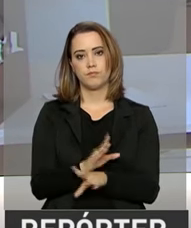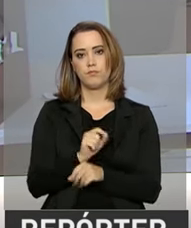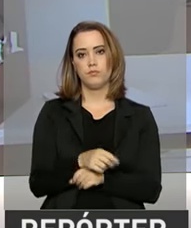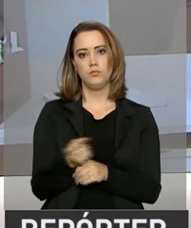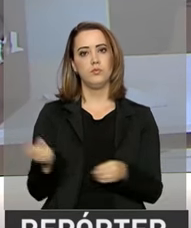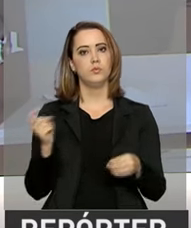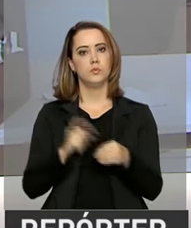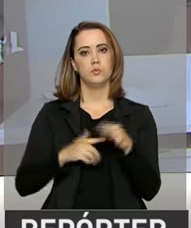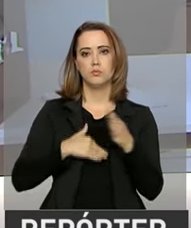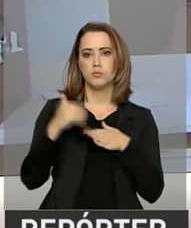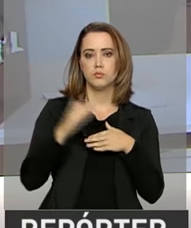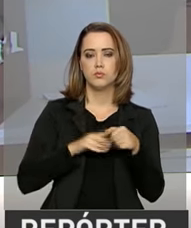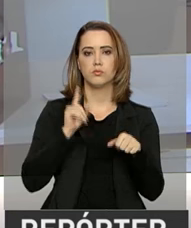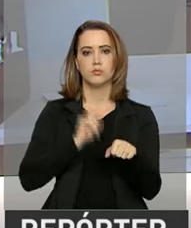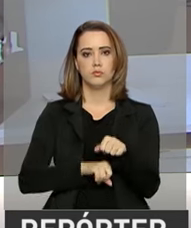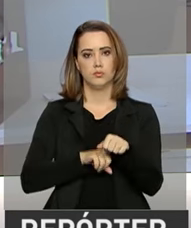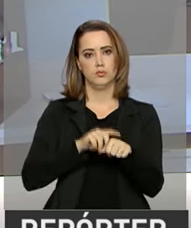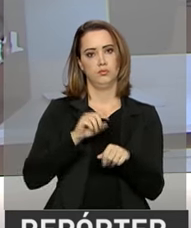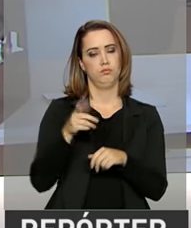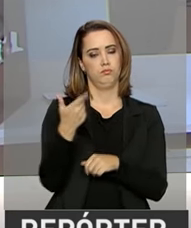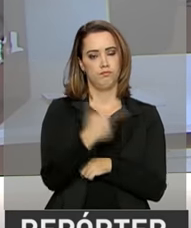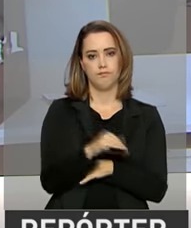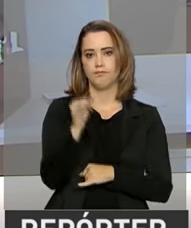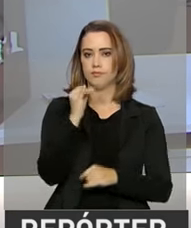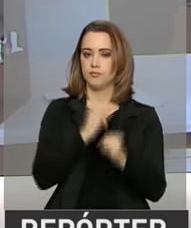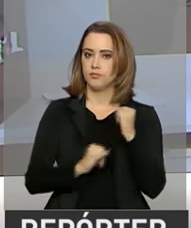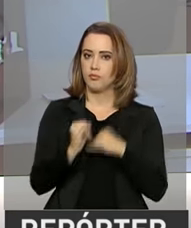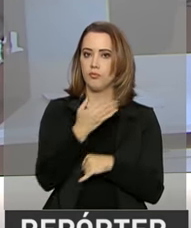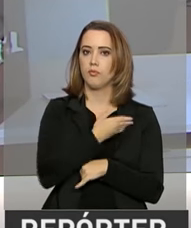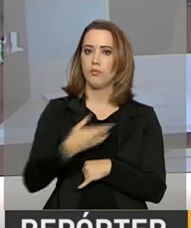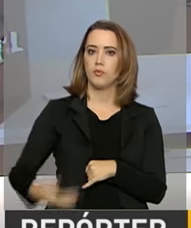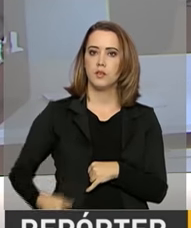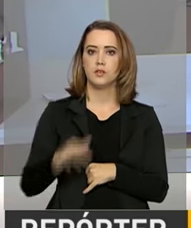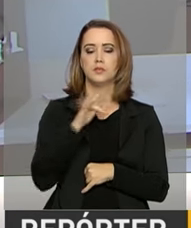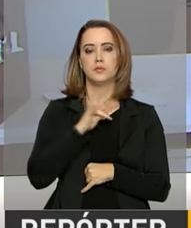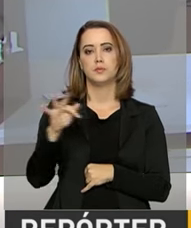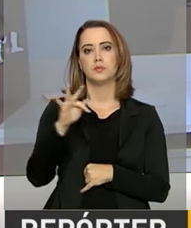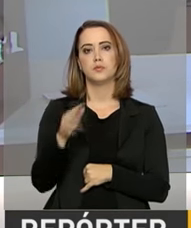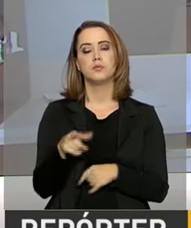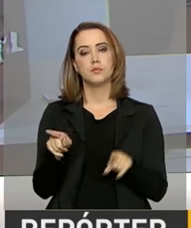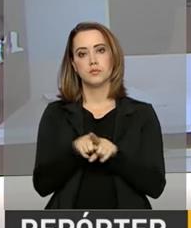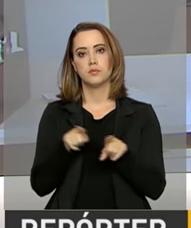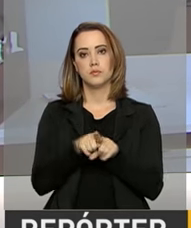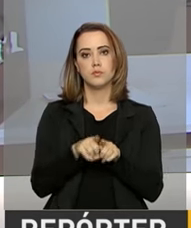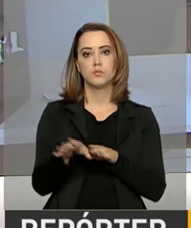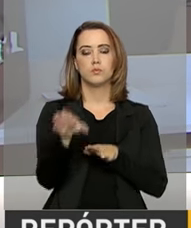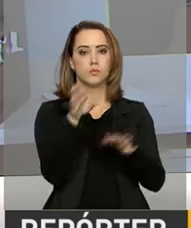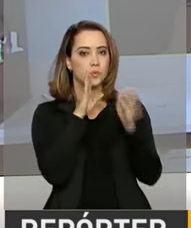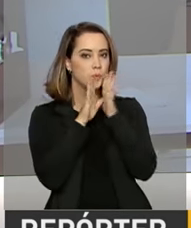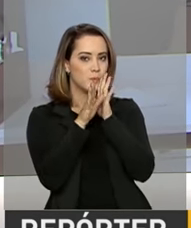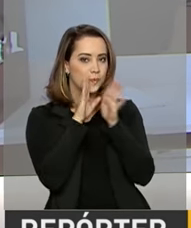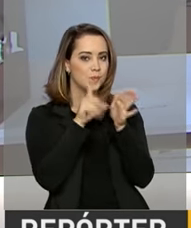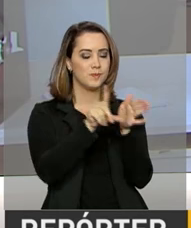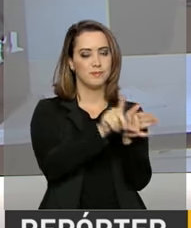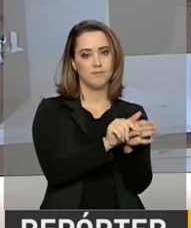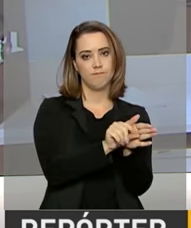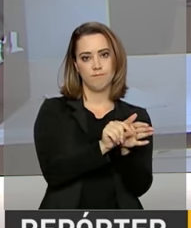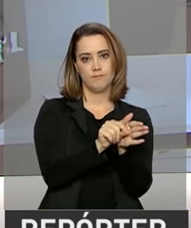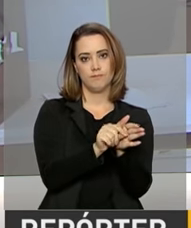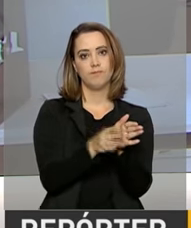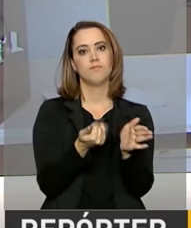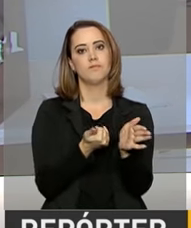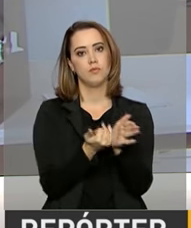por aqui, voltamos a qualquer momento com outras informações do governo federal. Acompanhe também as novidades nas nossas redes